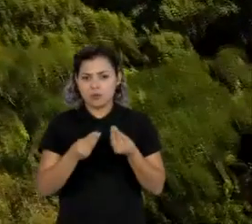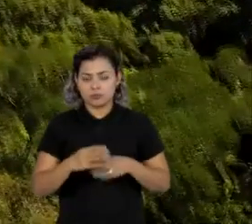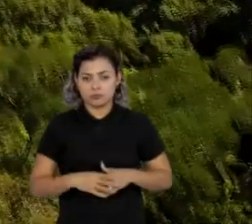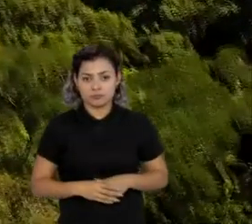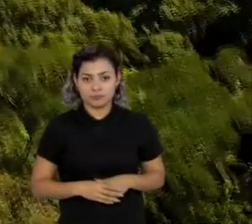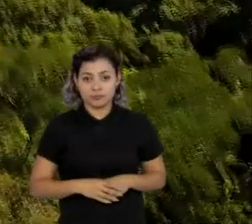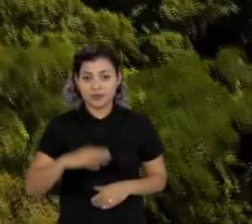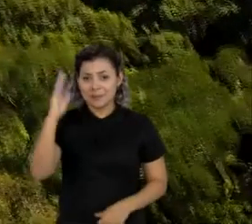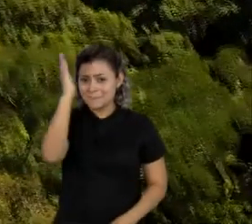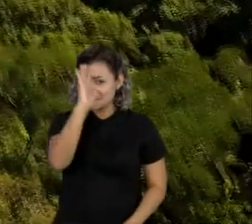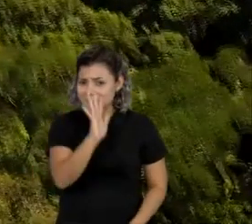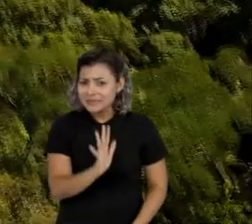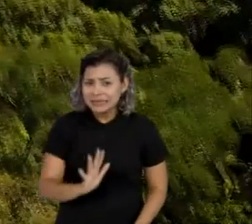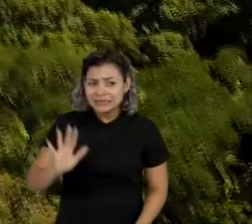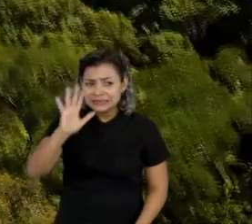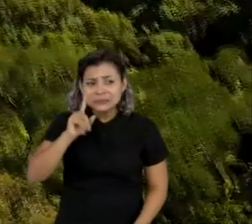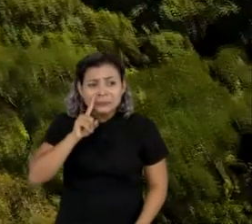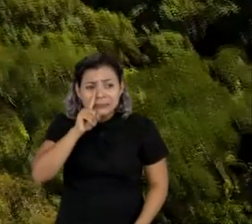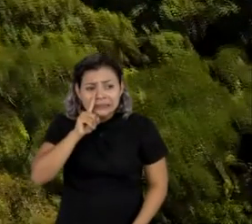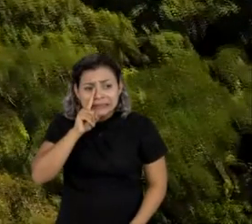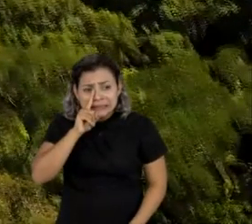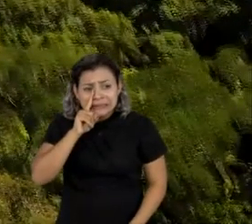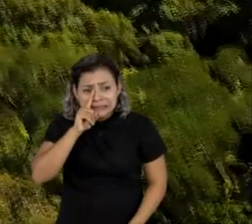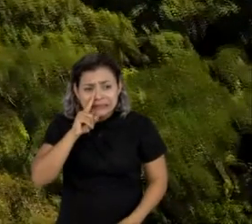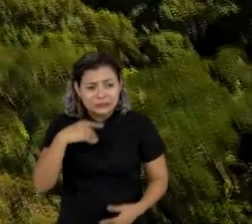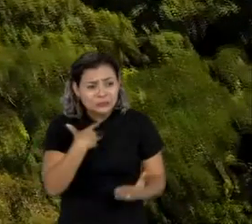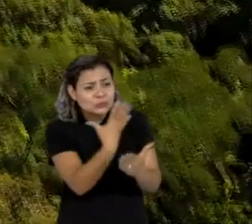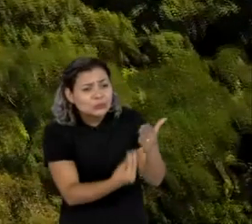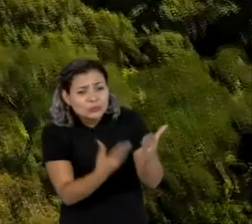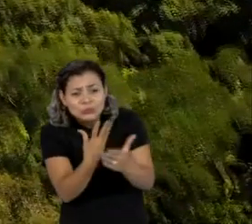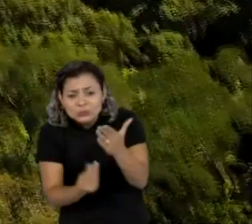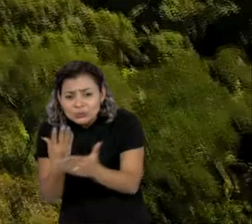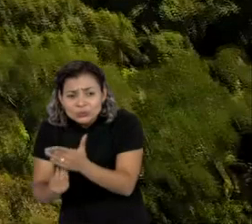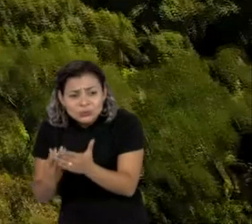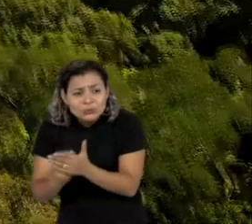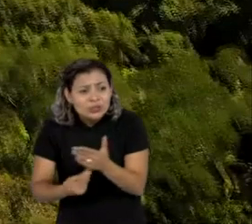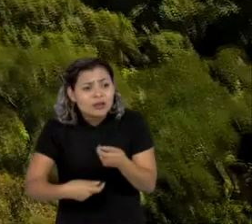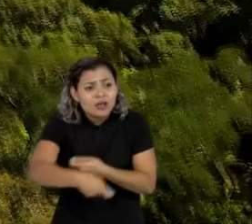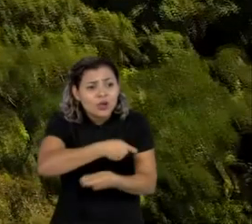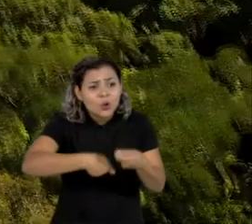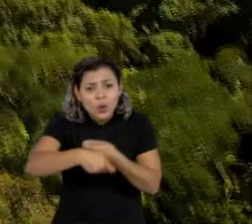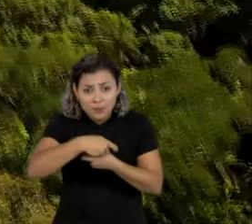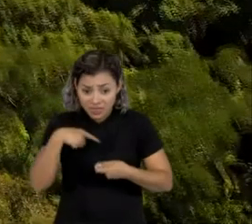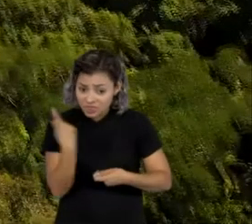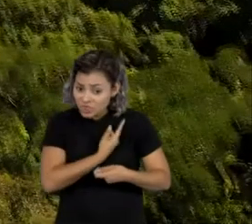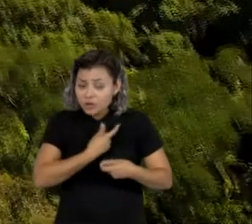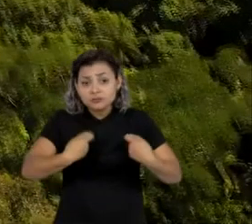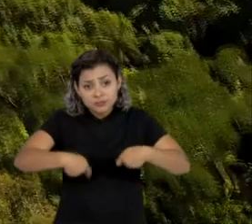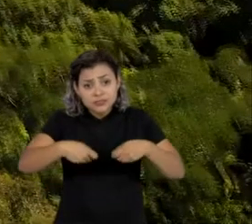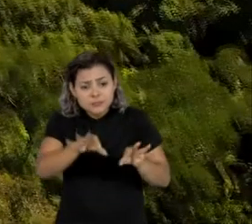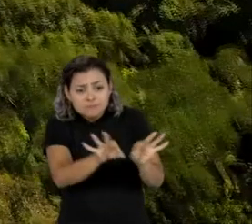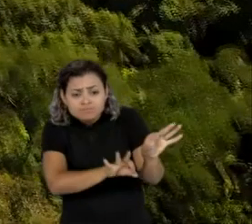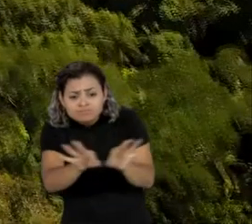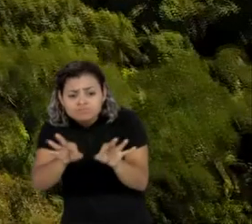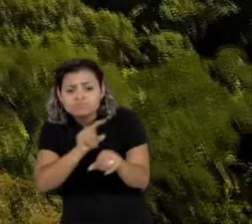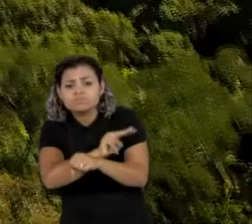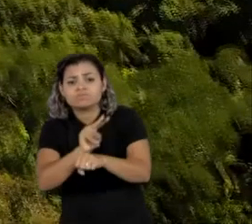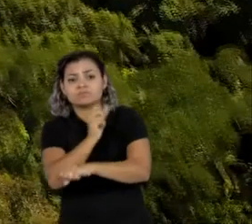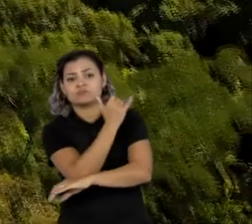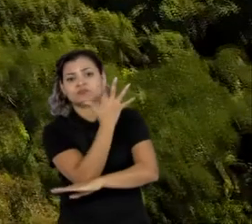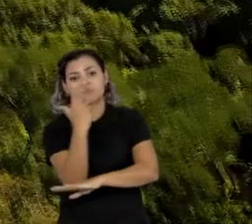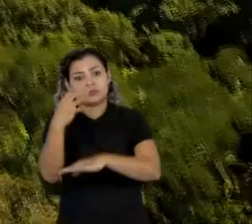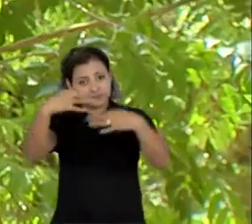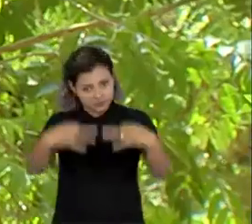O Brasil corre o risco de um suicídio econômico se não gerenciar direito as florestas.